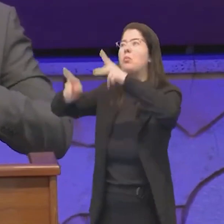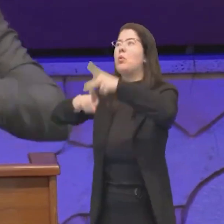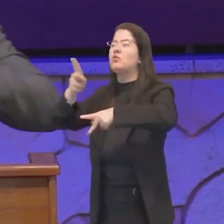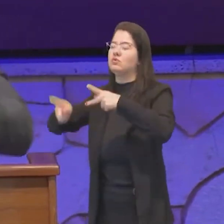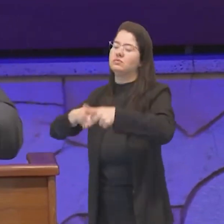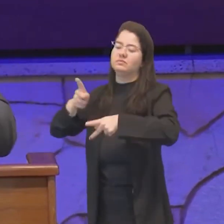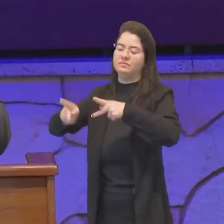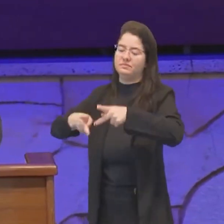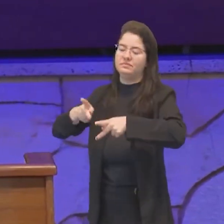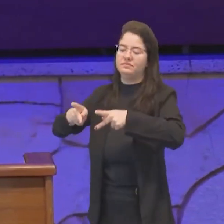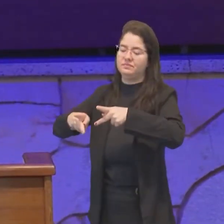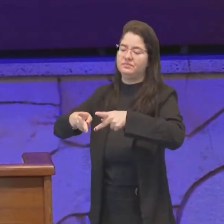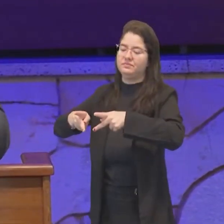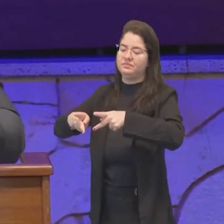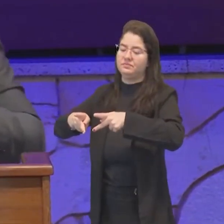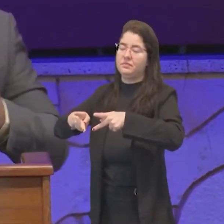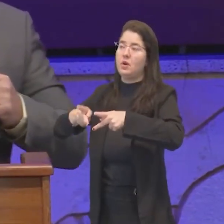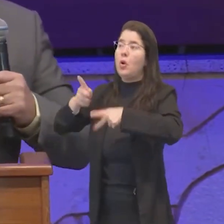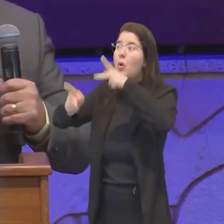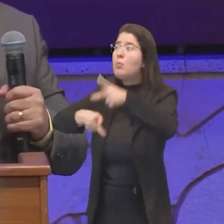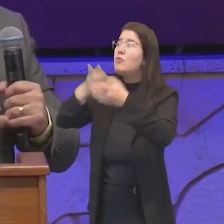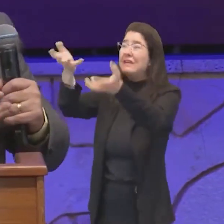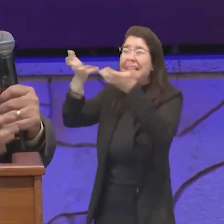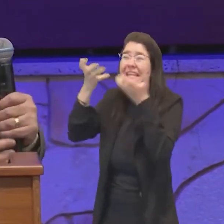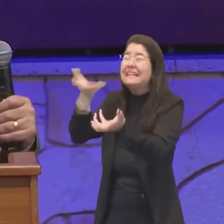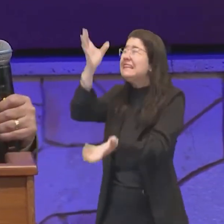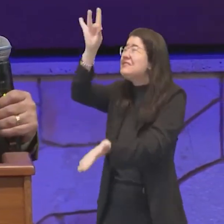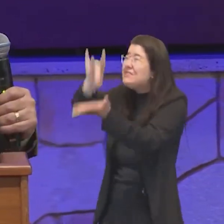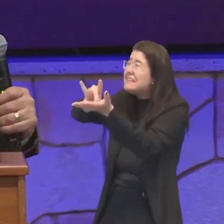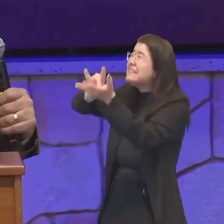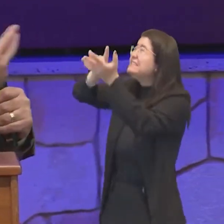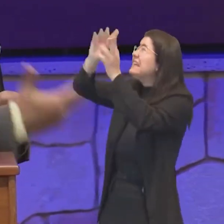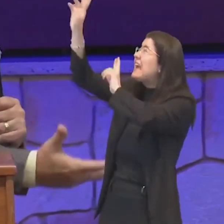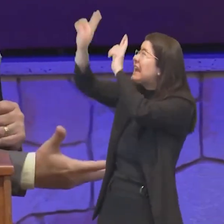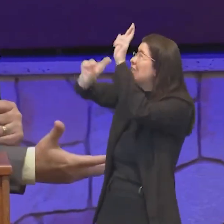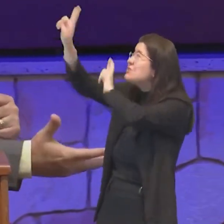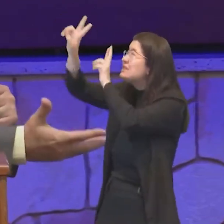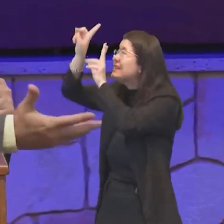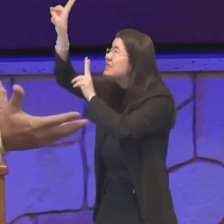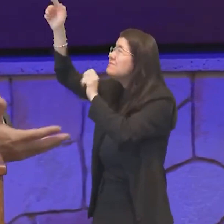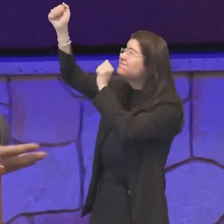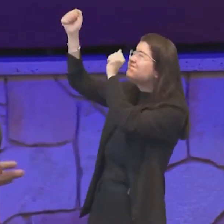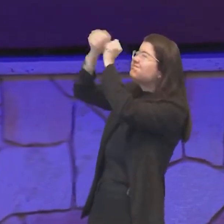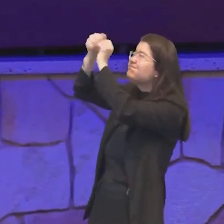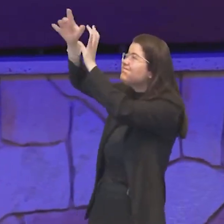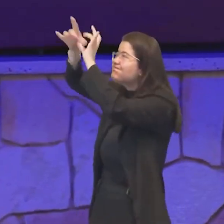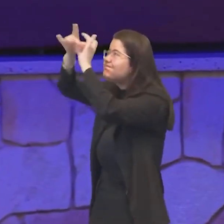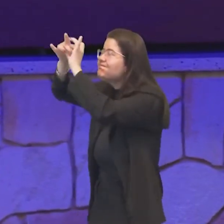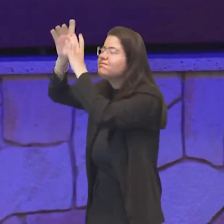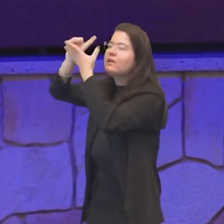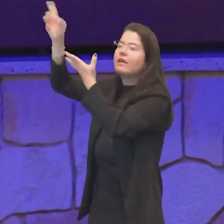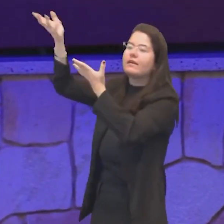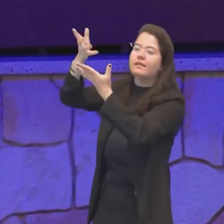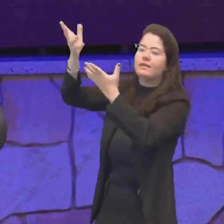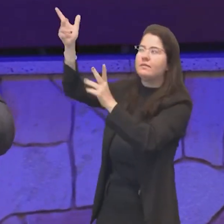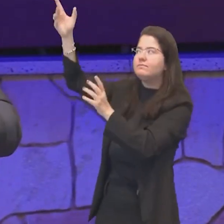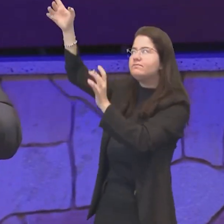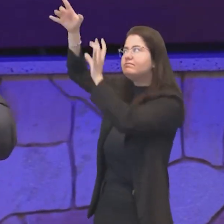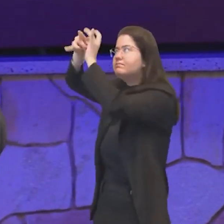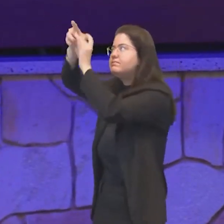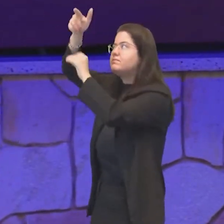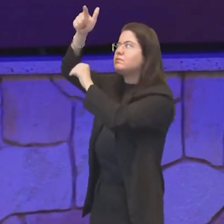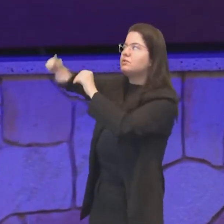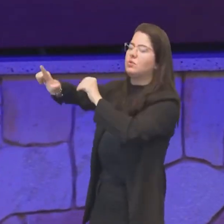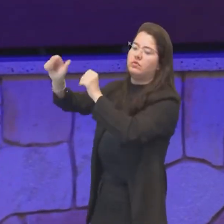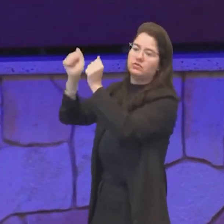adorador que quer se aproximar de Deus e se reatar a Deus e se reconciliar com Deus pensando